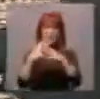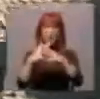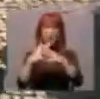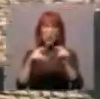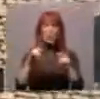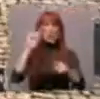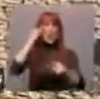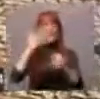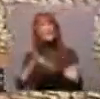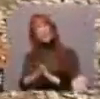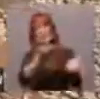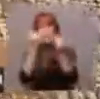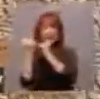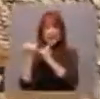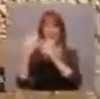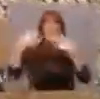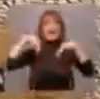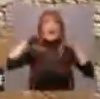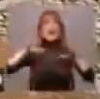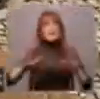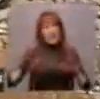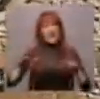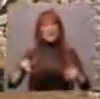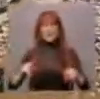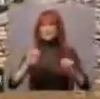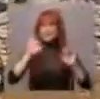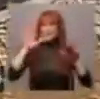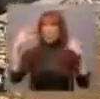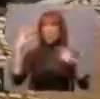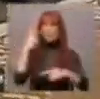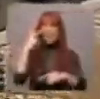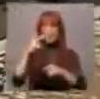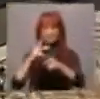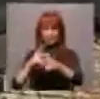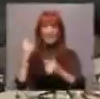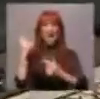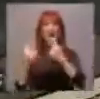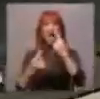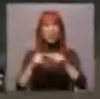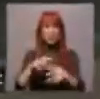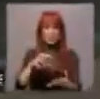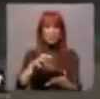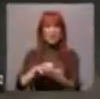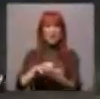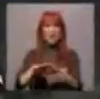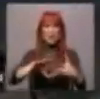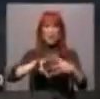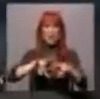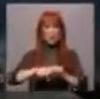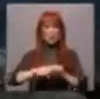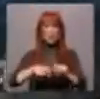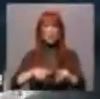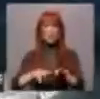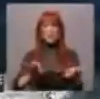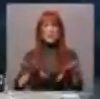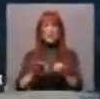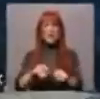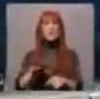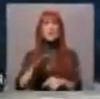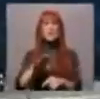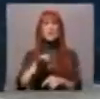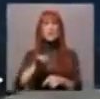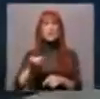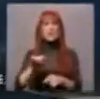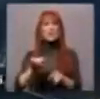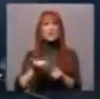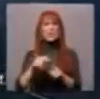danificadas, mas de qualquer forma ainda é possível ver então algum rastro de destruição. Como está o João Junça